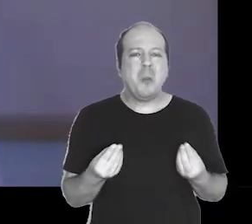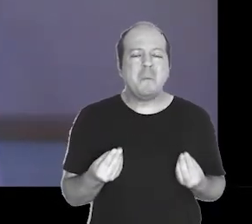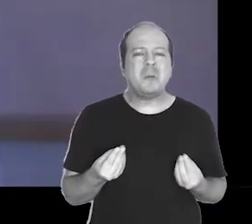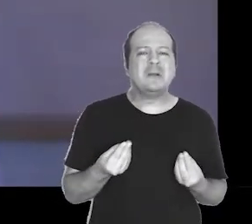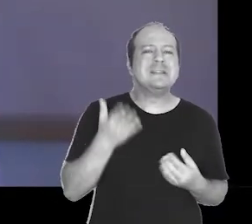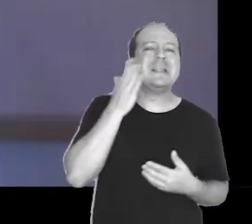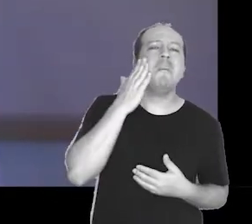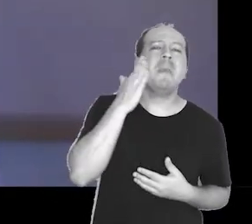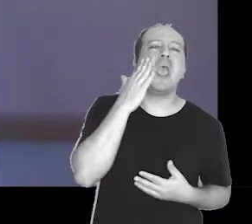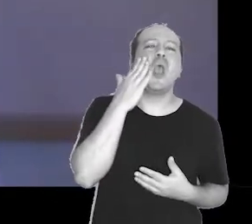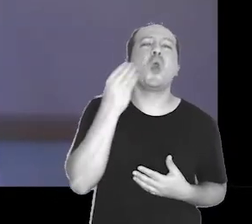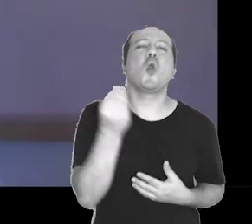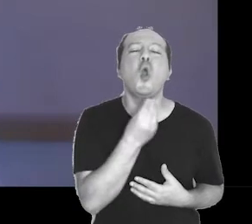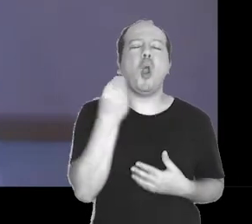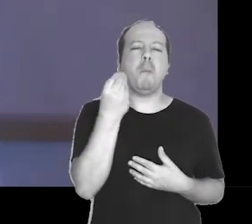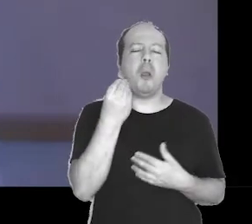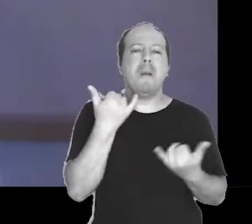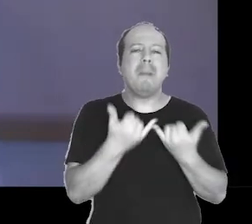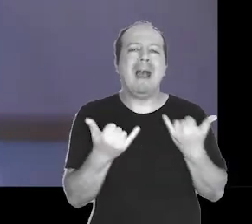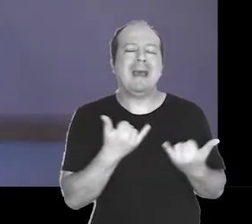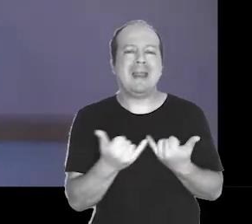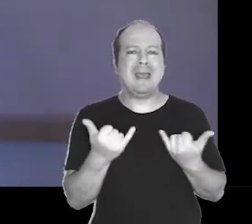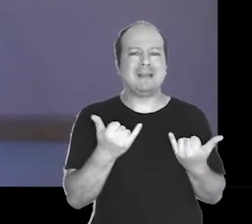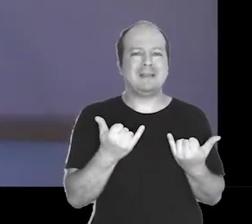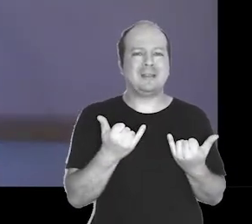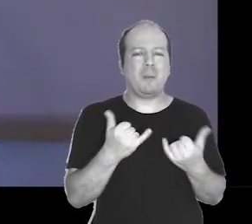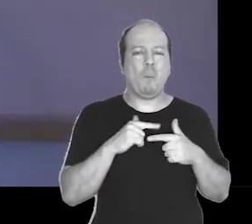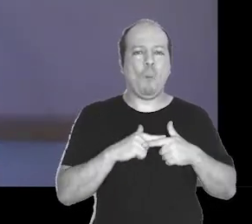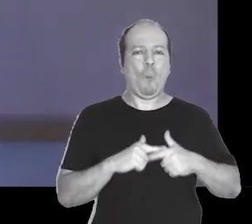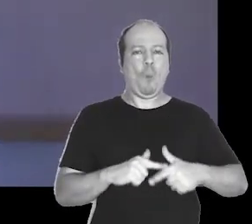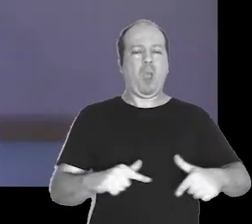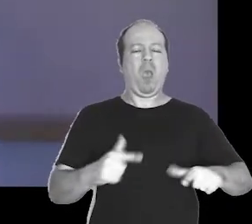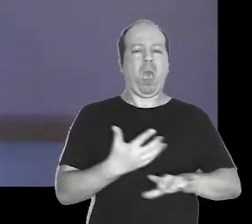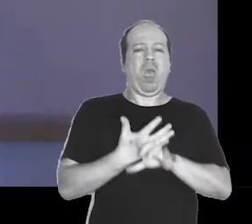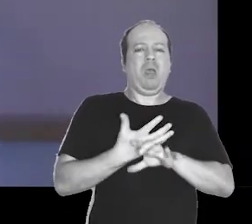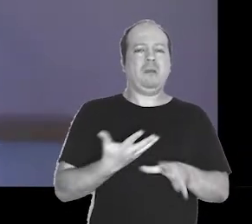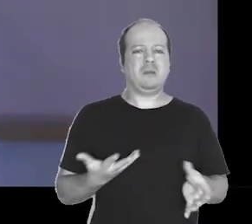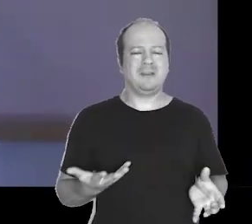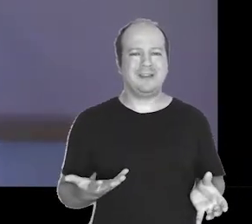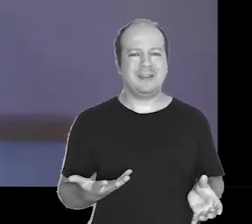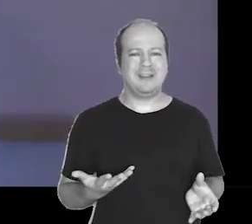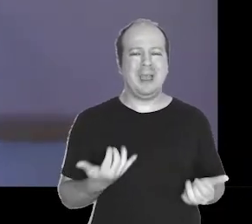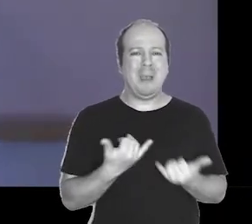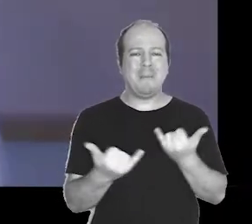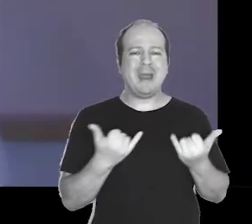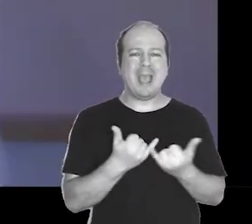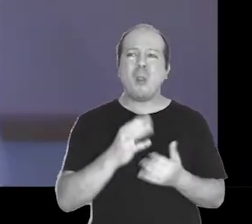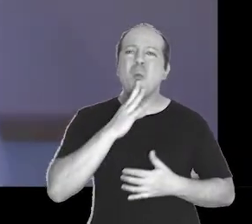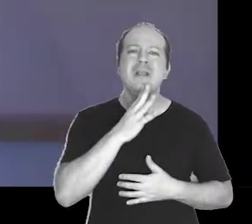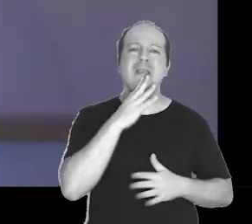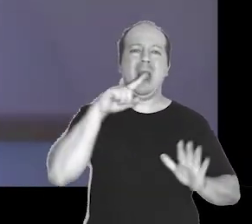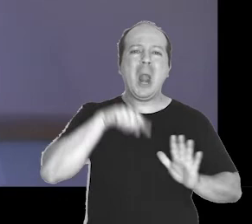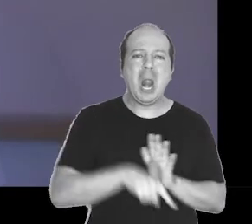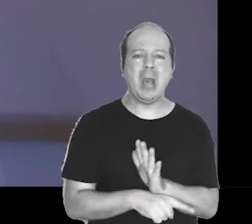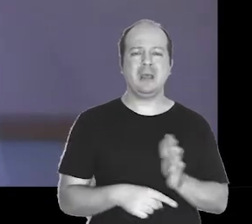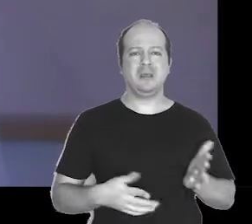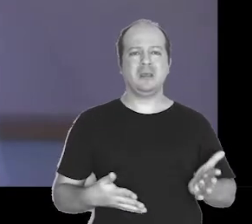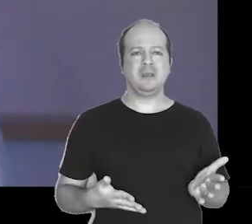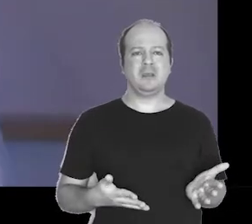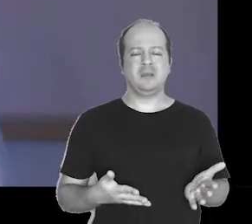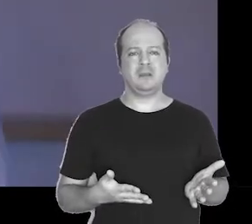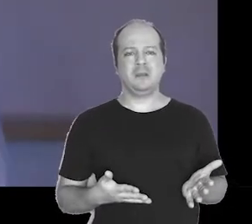saber? O impulso de dissecar cadáveres, desvendar, de penetrar, de conhecer?